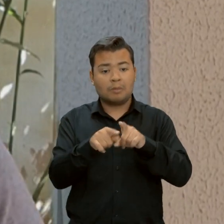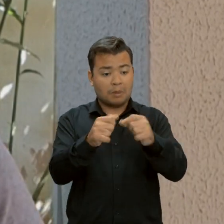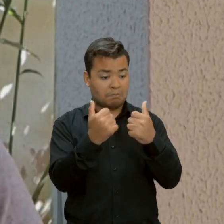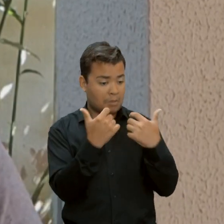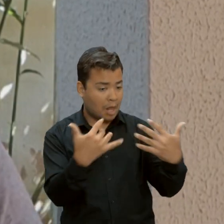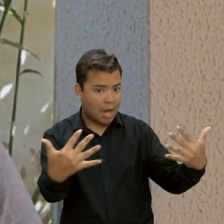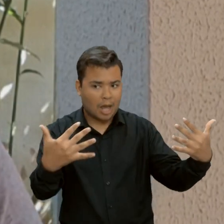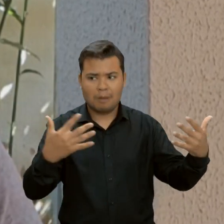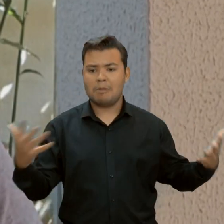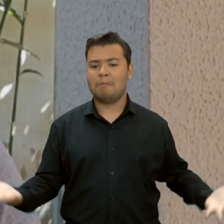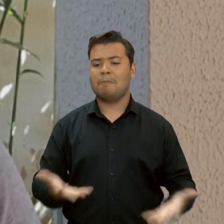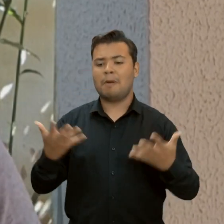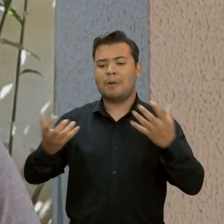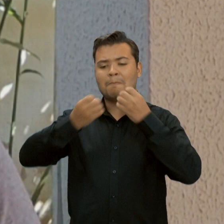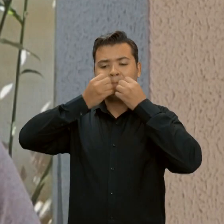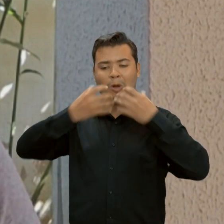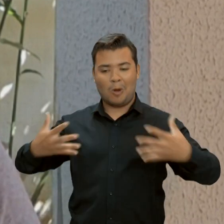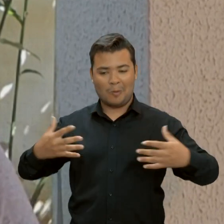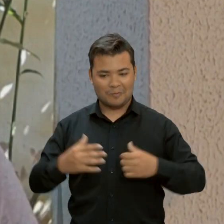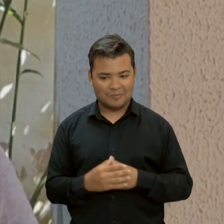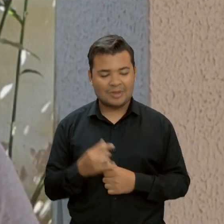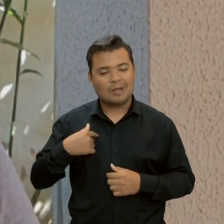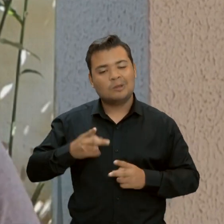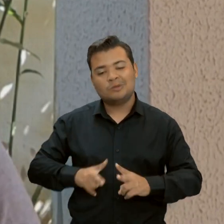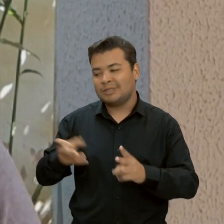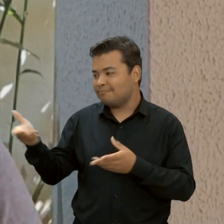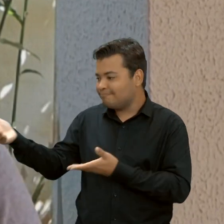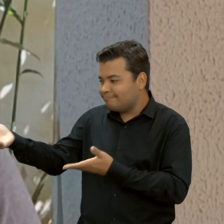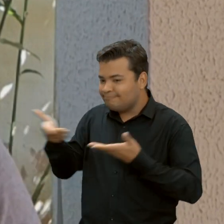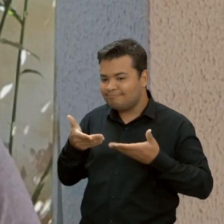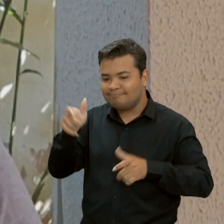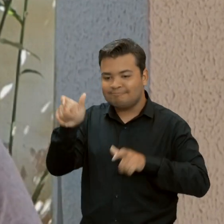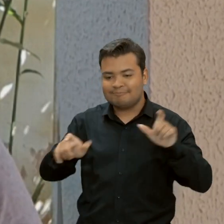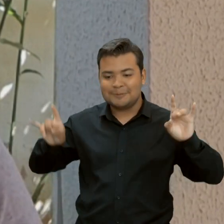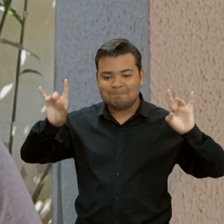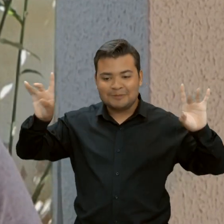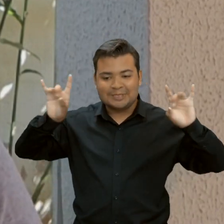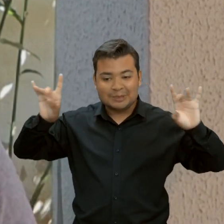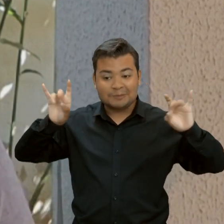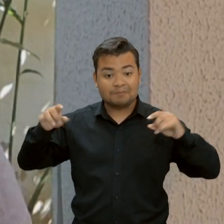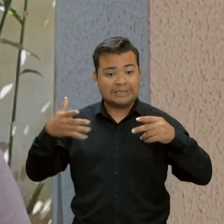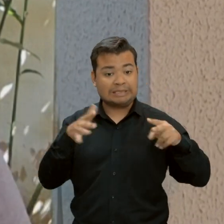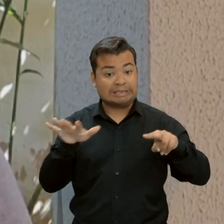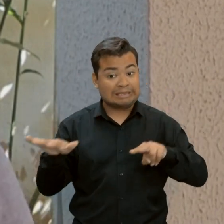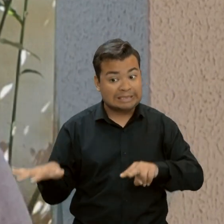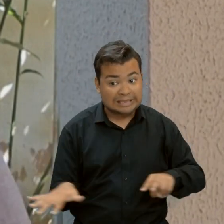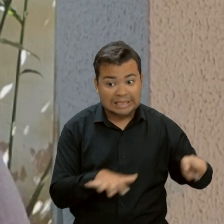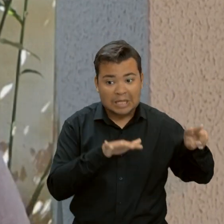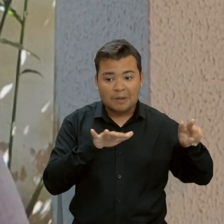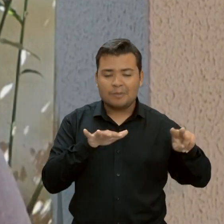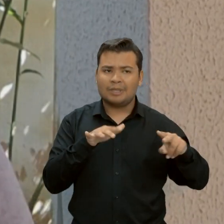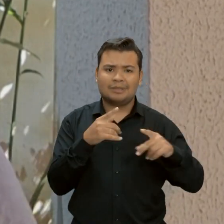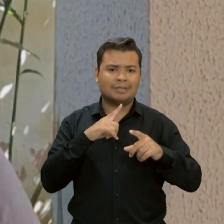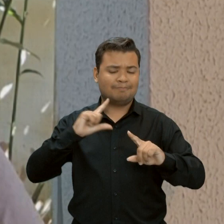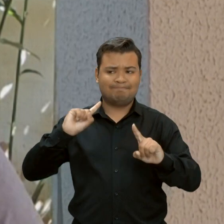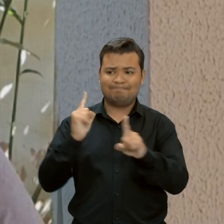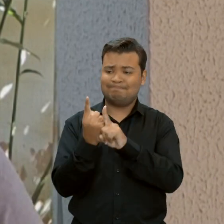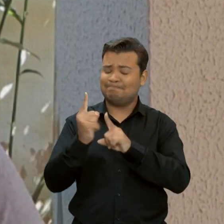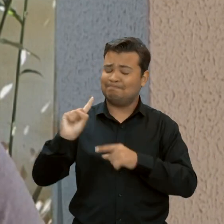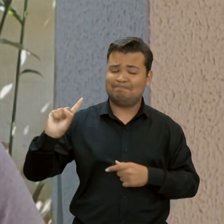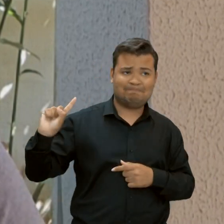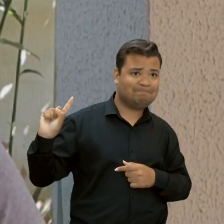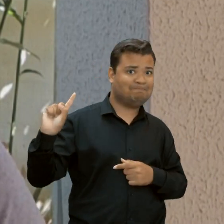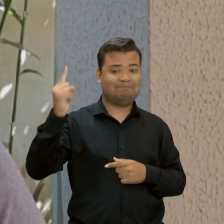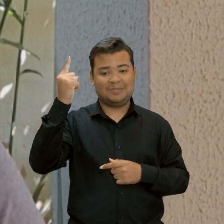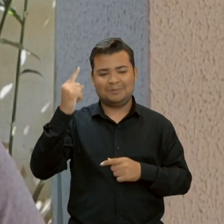e eu trago sempre pessoas muito especiais. Essa semana, então, tem uma pessoa que é um encontro inédito, e